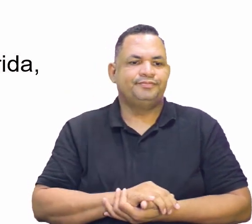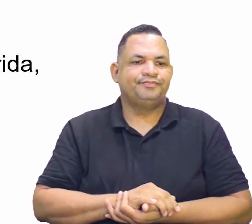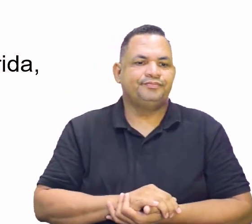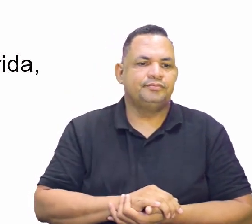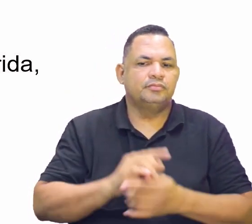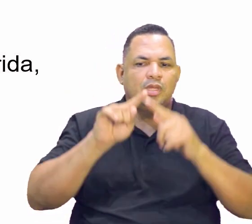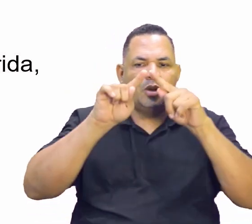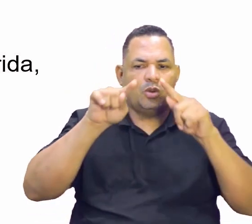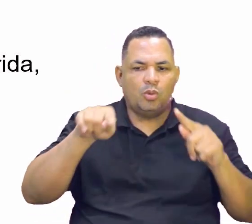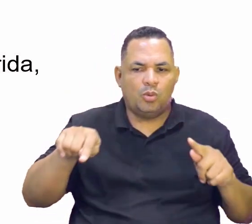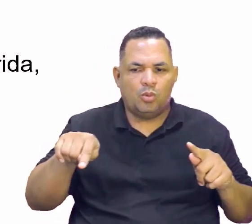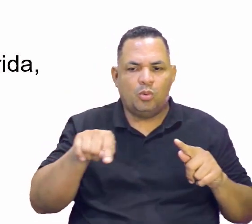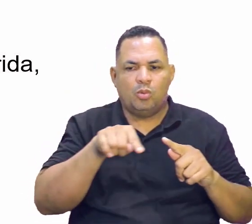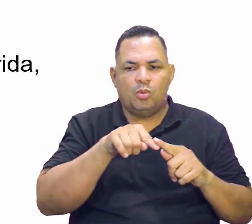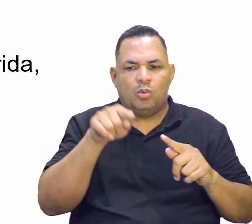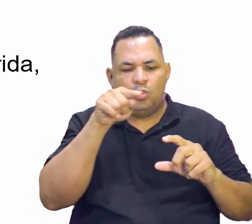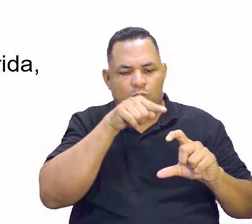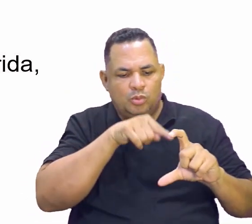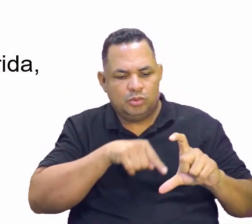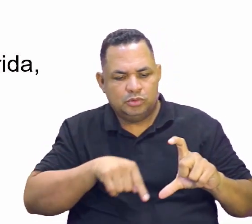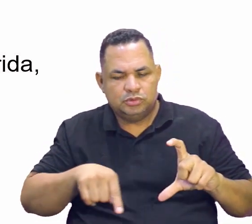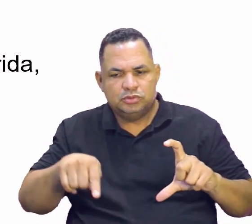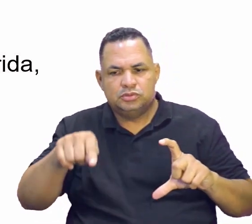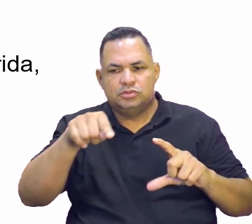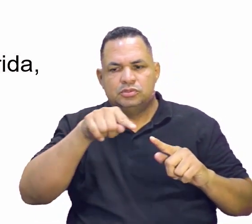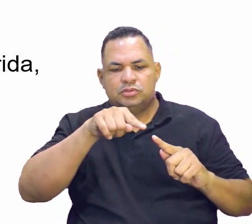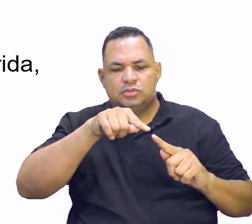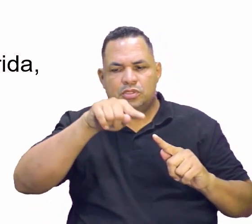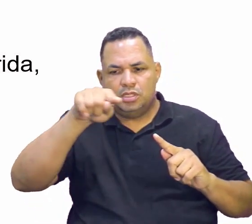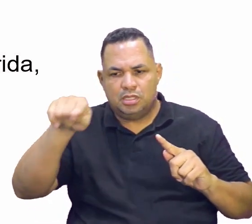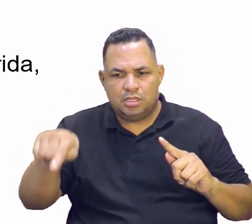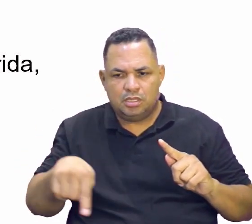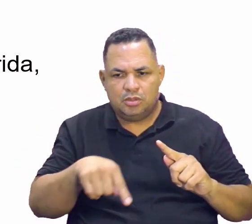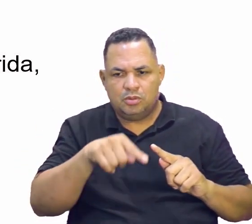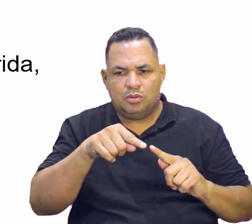questão do triângulo, do círculo. Exatamente. Então vocês vão